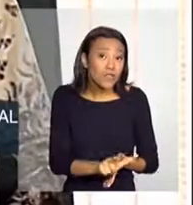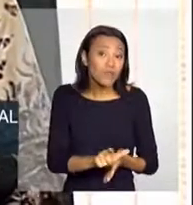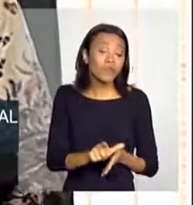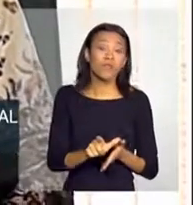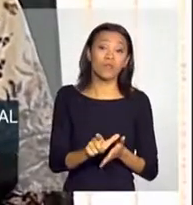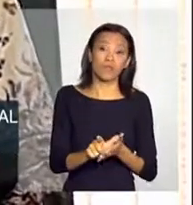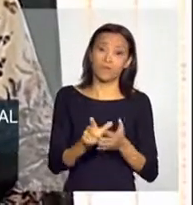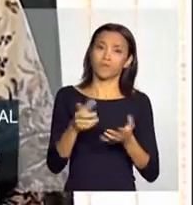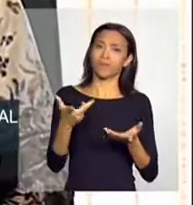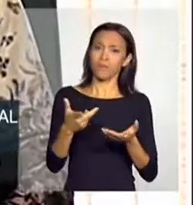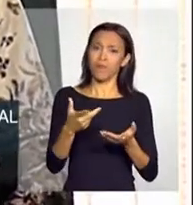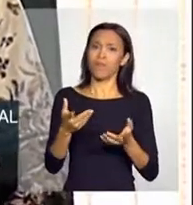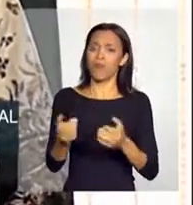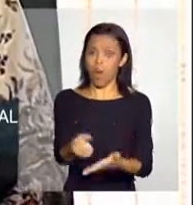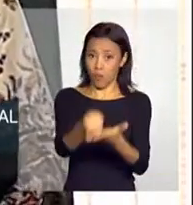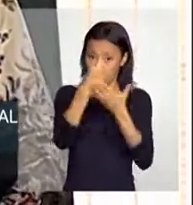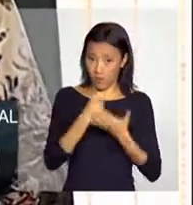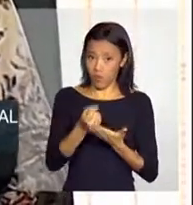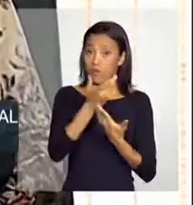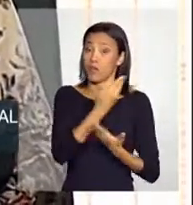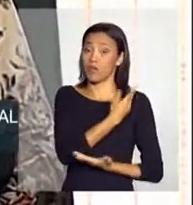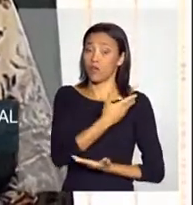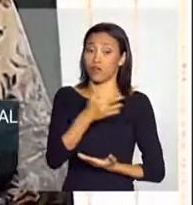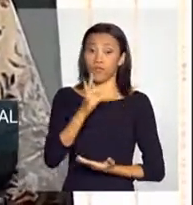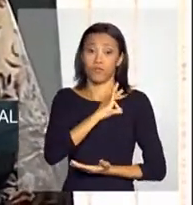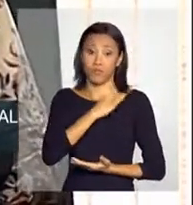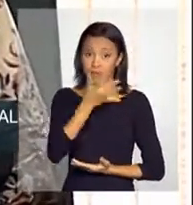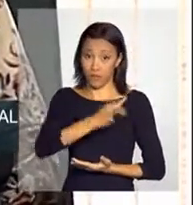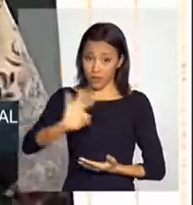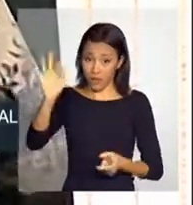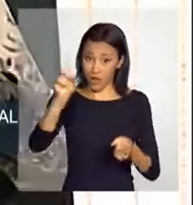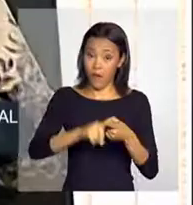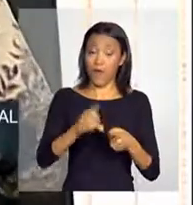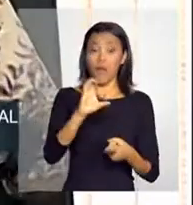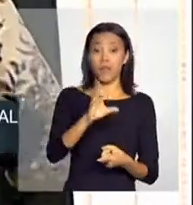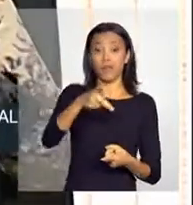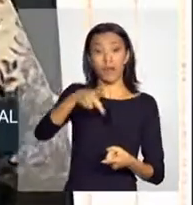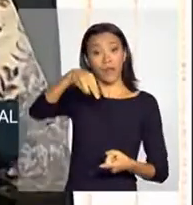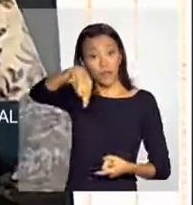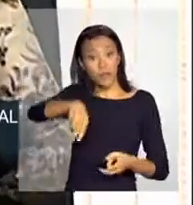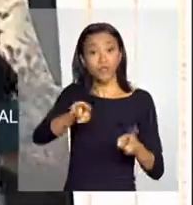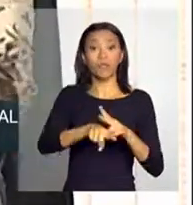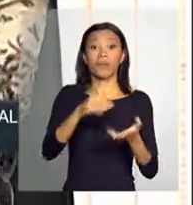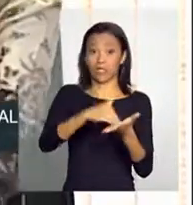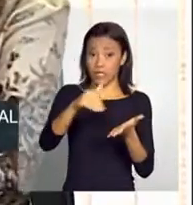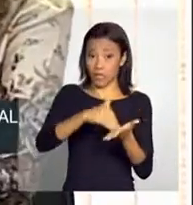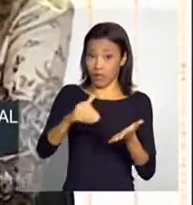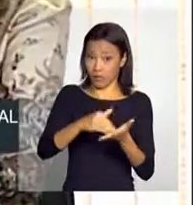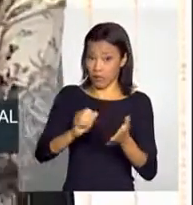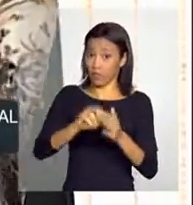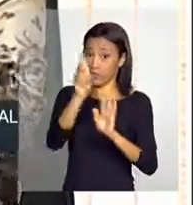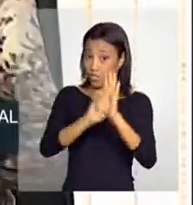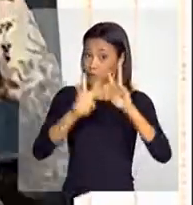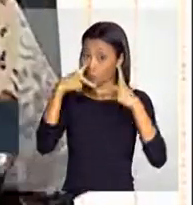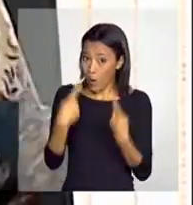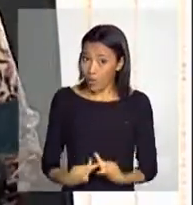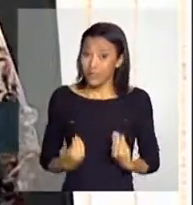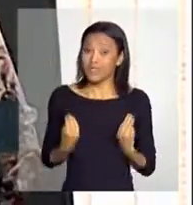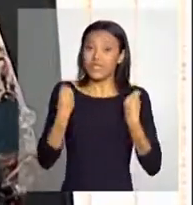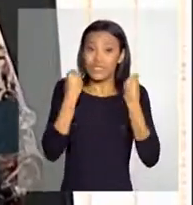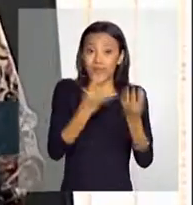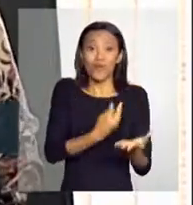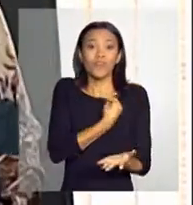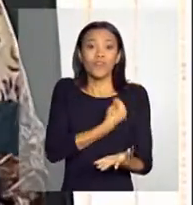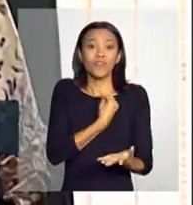as pessoas pelo trabalho da polícia federal do Ministério da Justiça da ESPM da sdh devolver as pessoas convida as